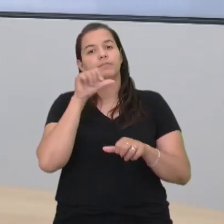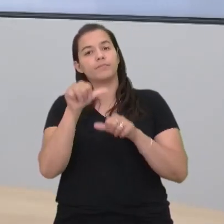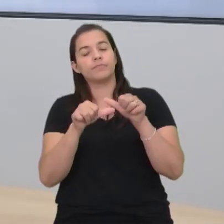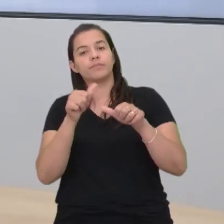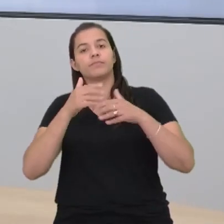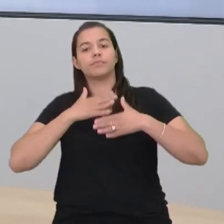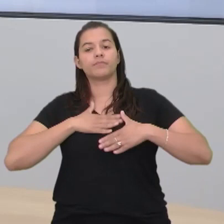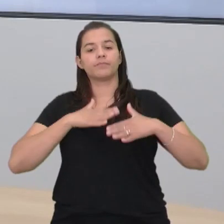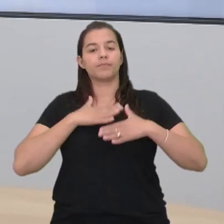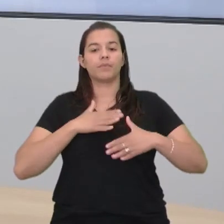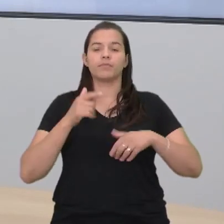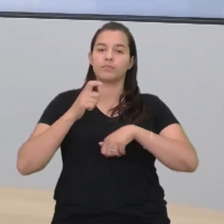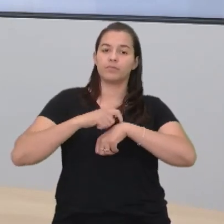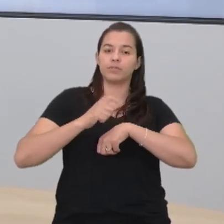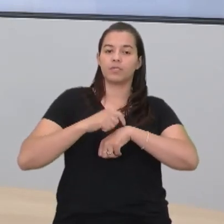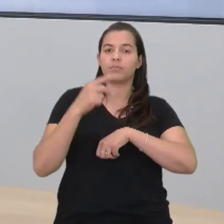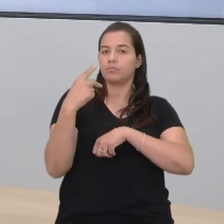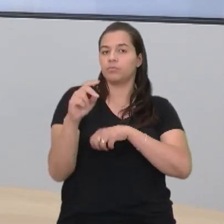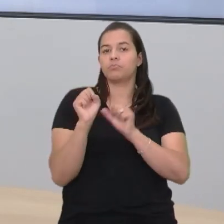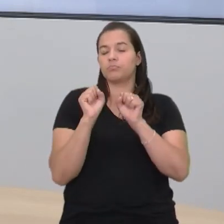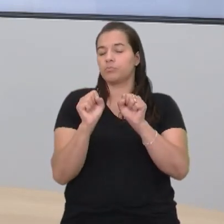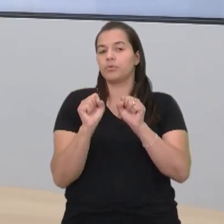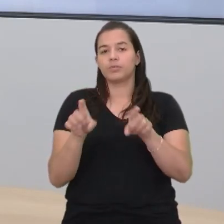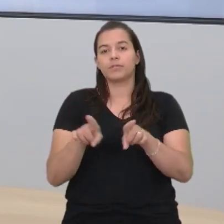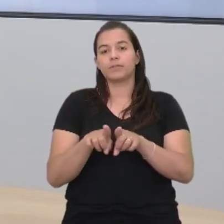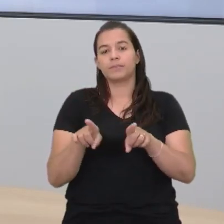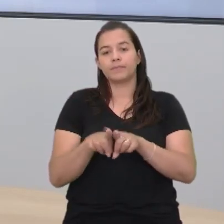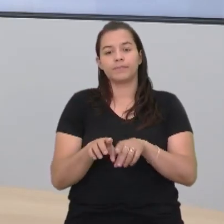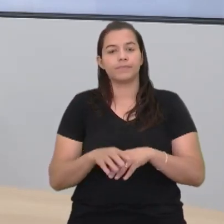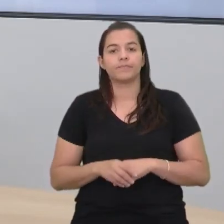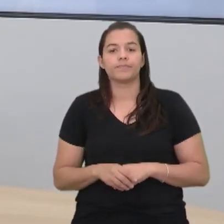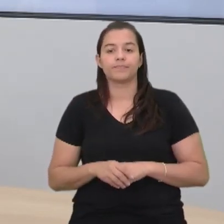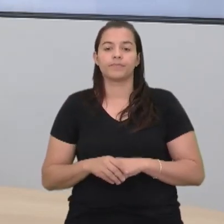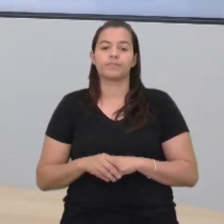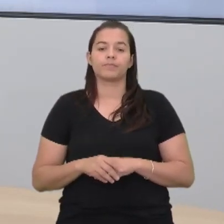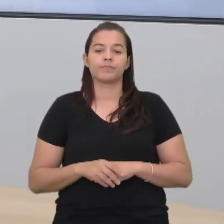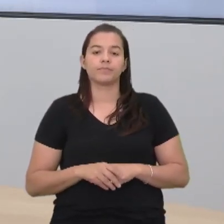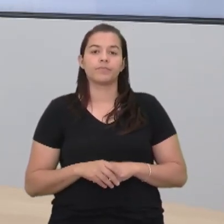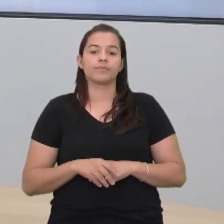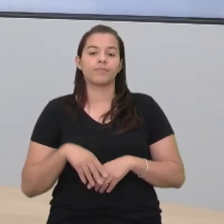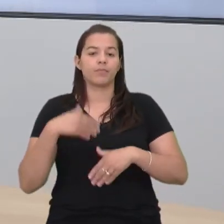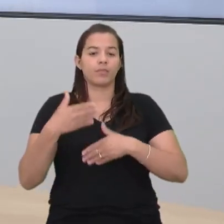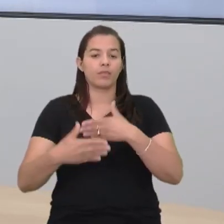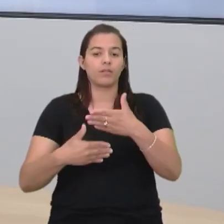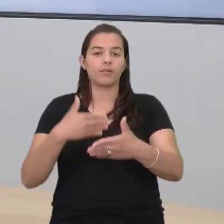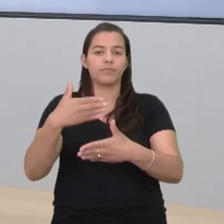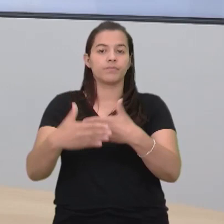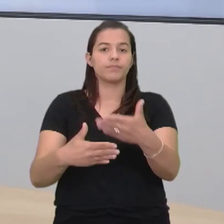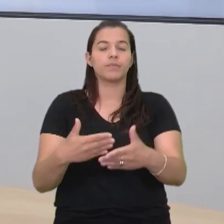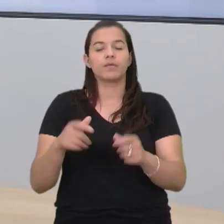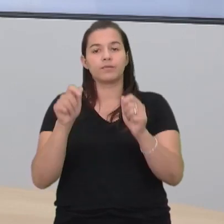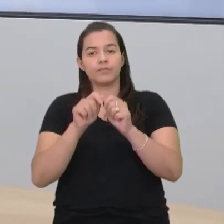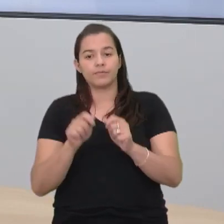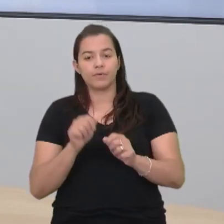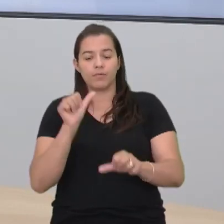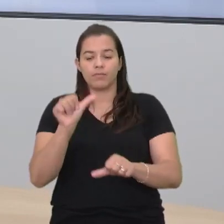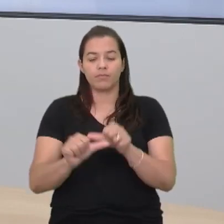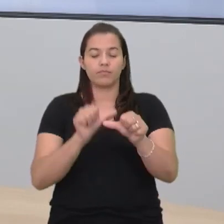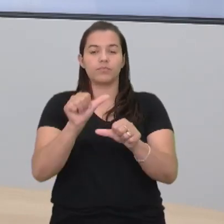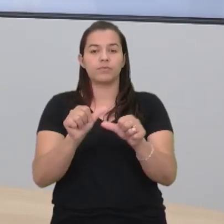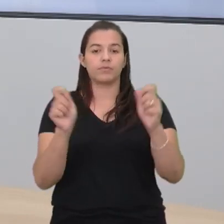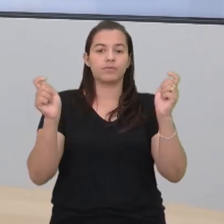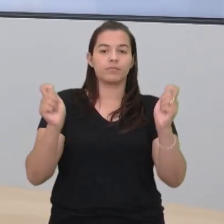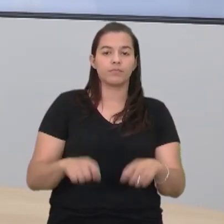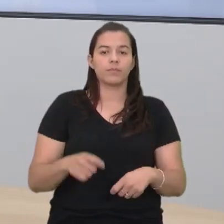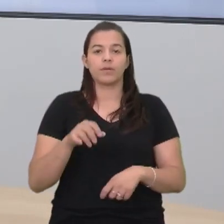devagarzinho. Você pode pôr o tempo também. 1 segundo vai um pouquinho mais rápido, 2 ele vai um pouquinho mais devagar e assim por diante. Então, você pode mexer no tempo e nas posições